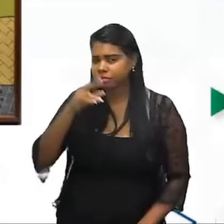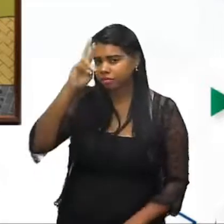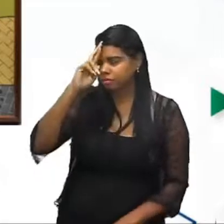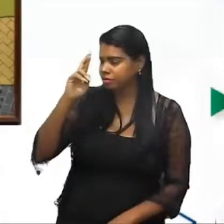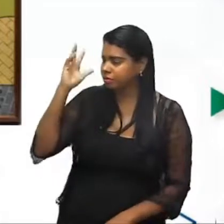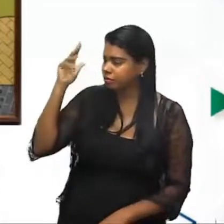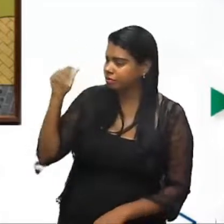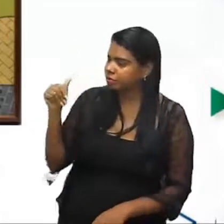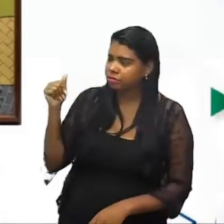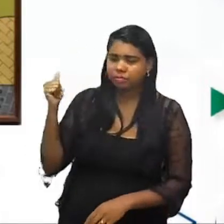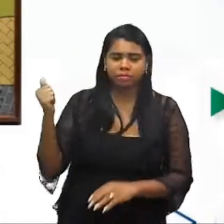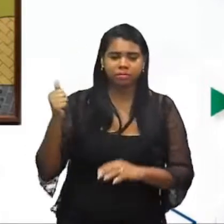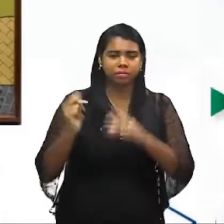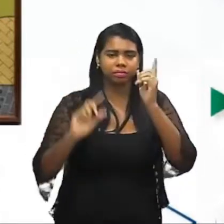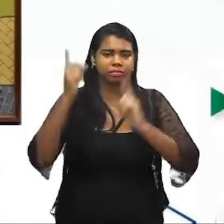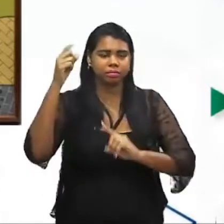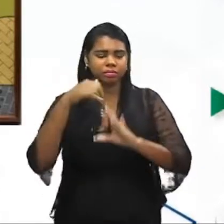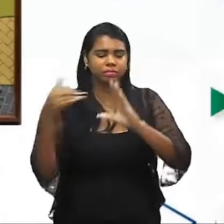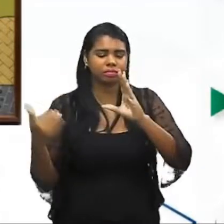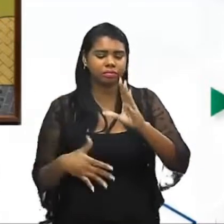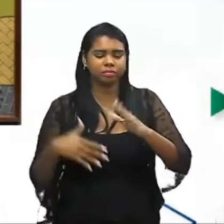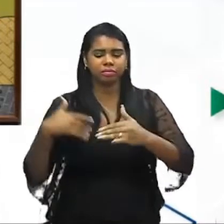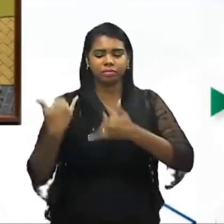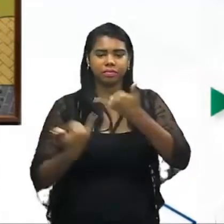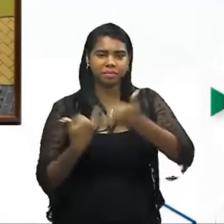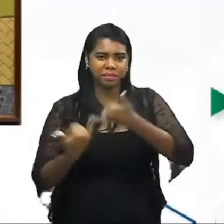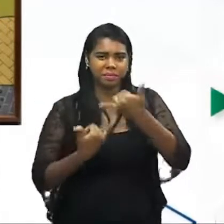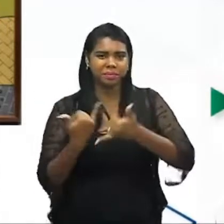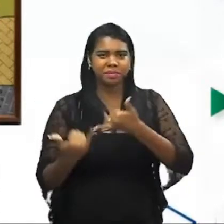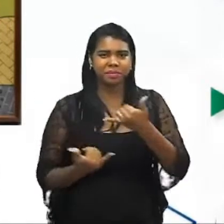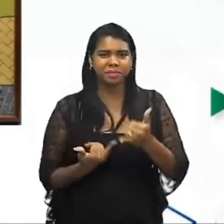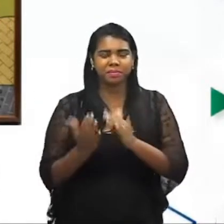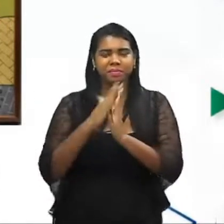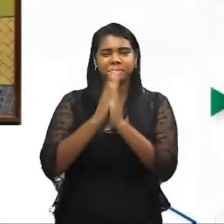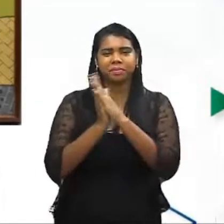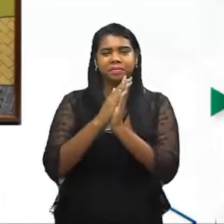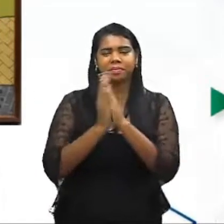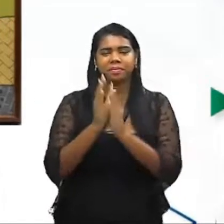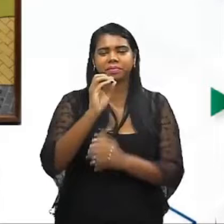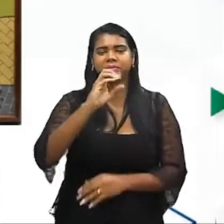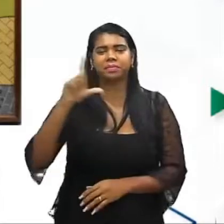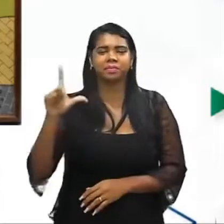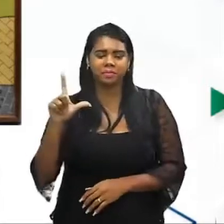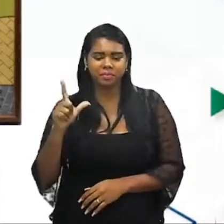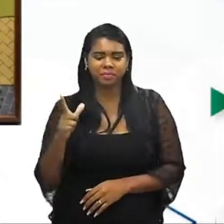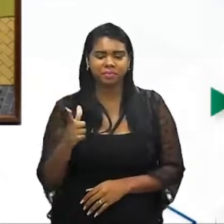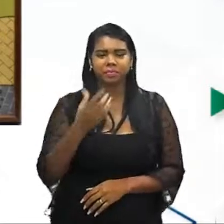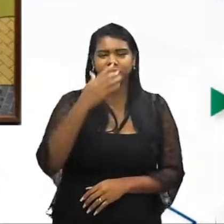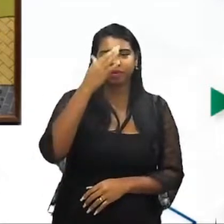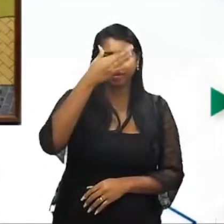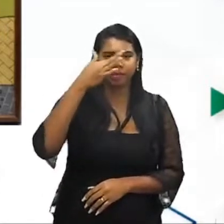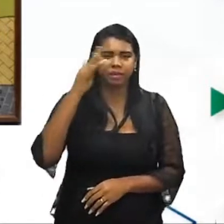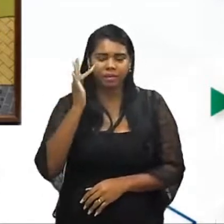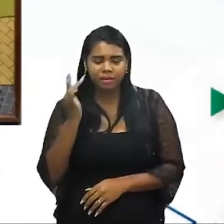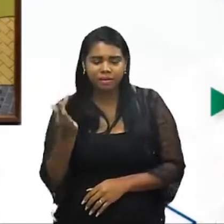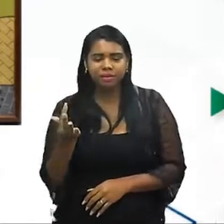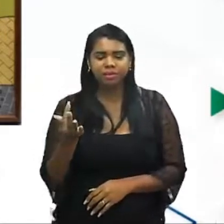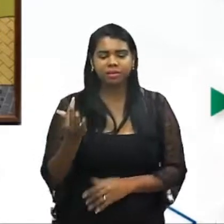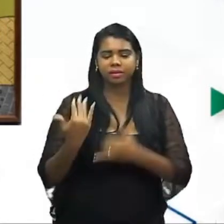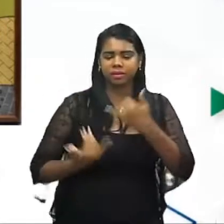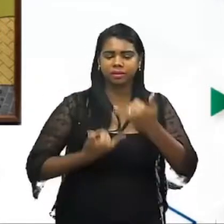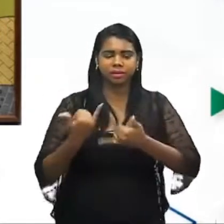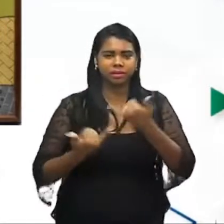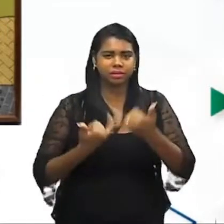que caracterizam essa brincadeira de boneco gigante. Aqui os mascarados, as brincadeiras